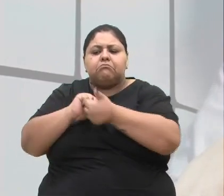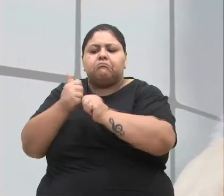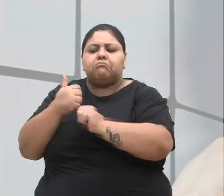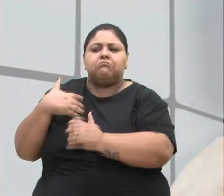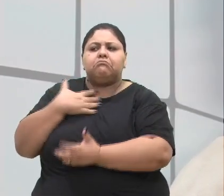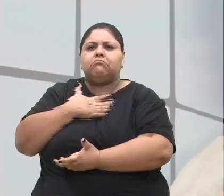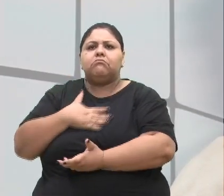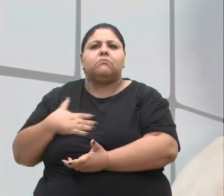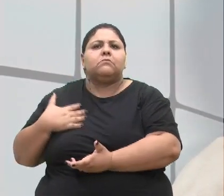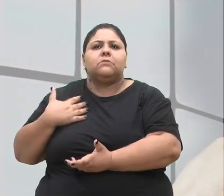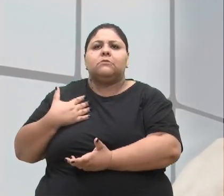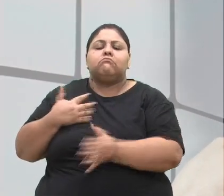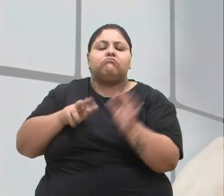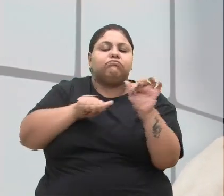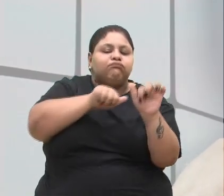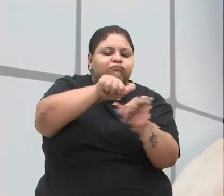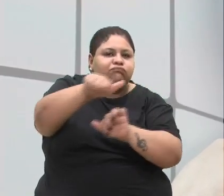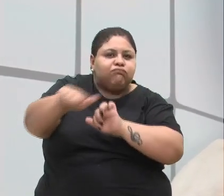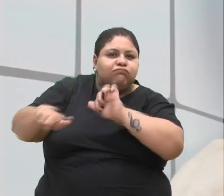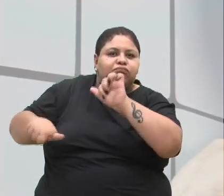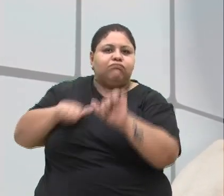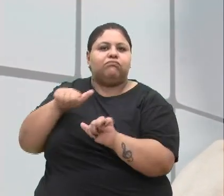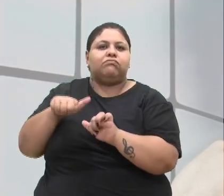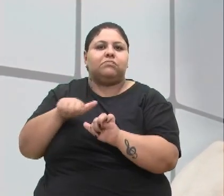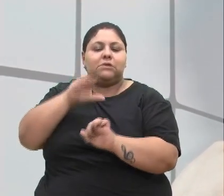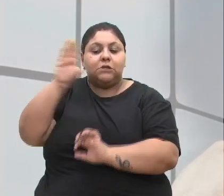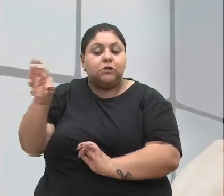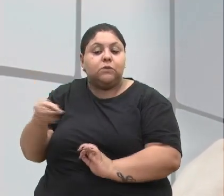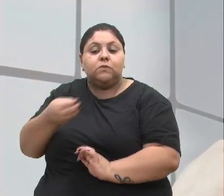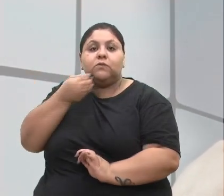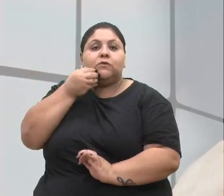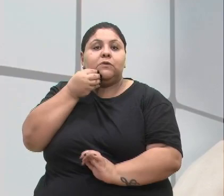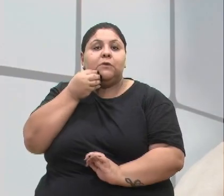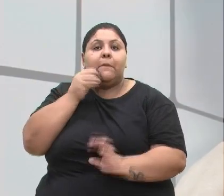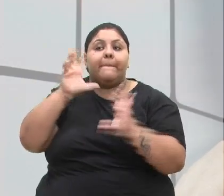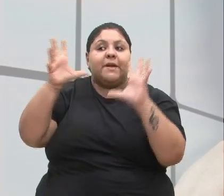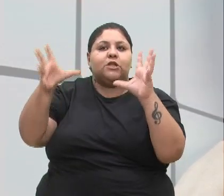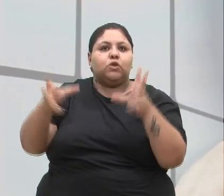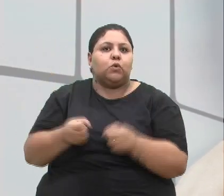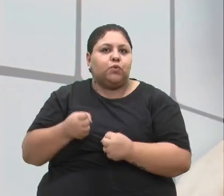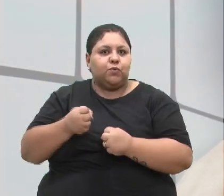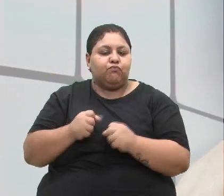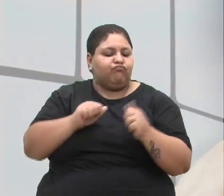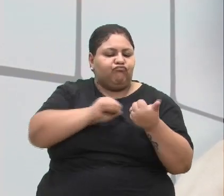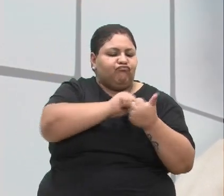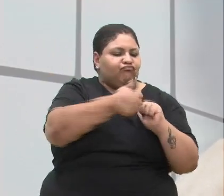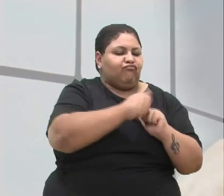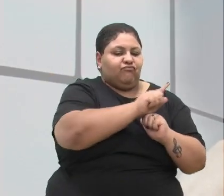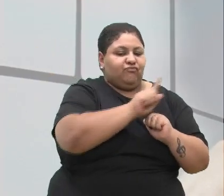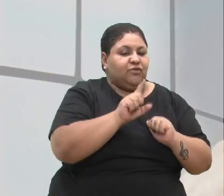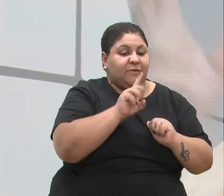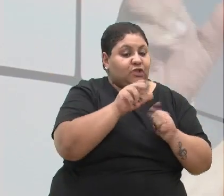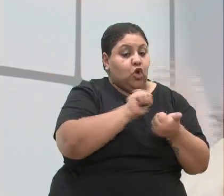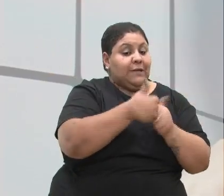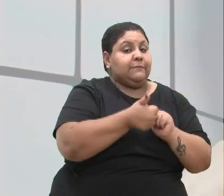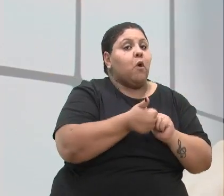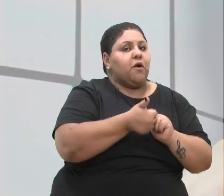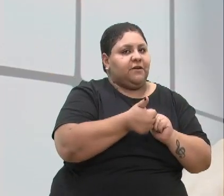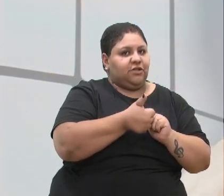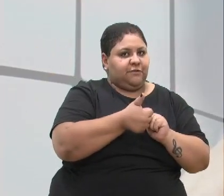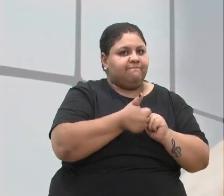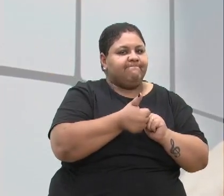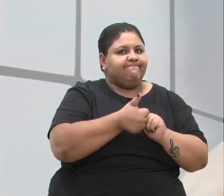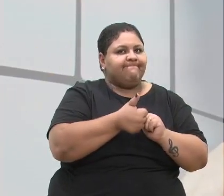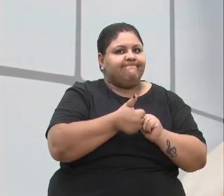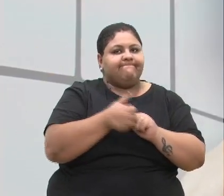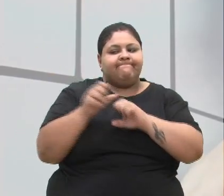forma transformadora e de oportunidade para todos. O esporte não é só esporte, né?